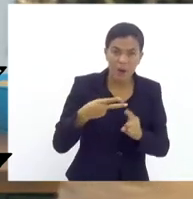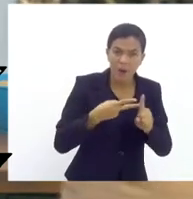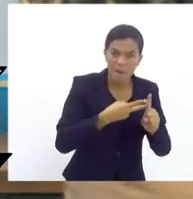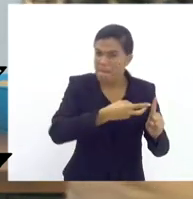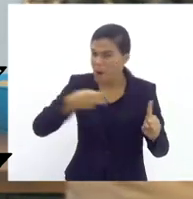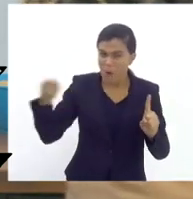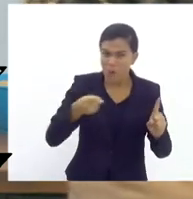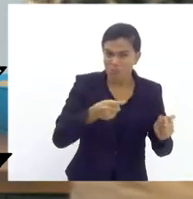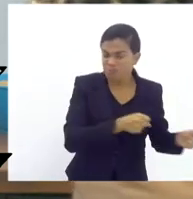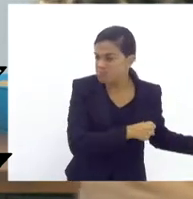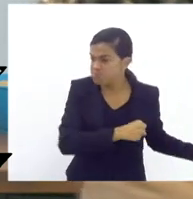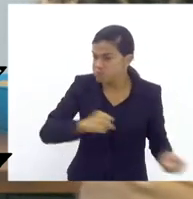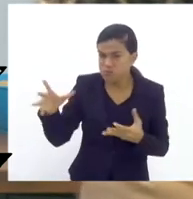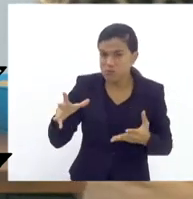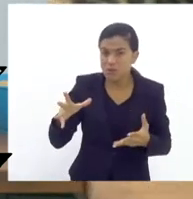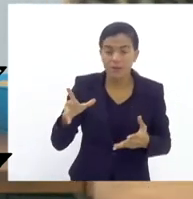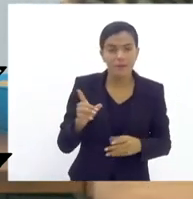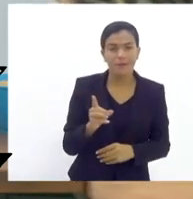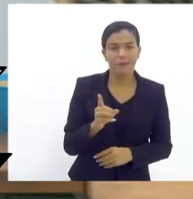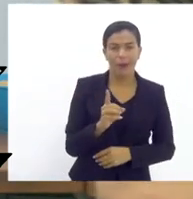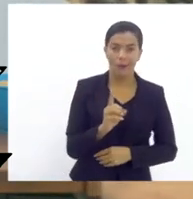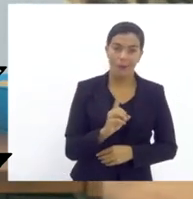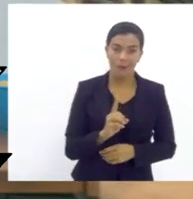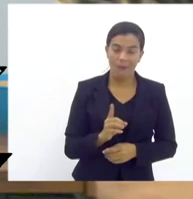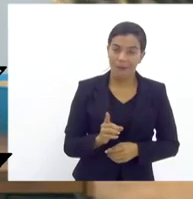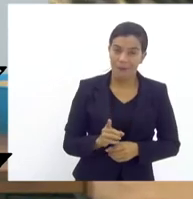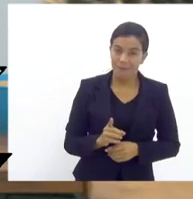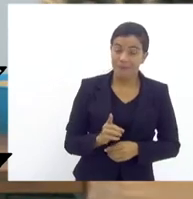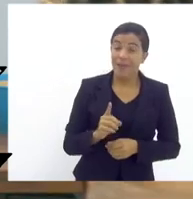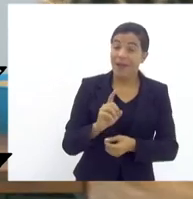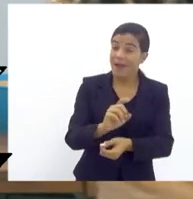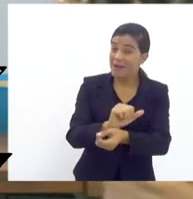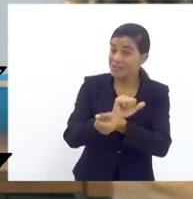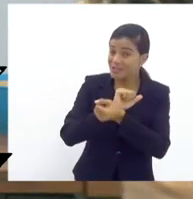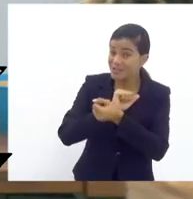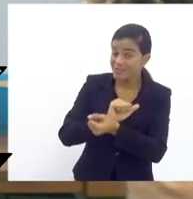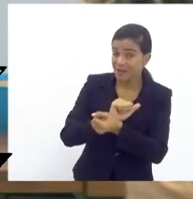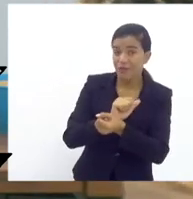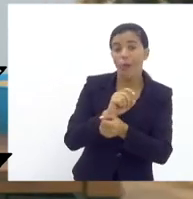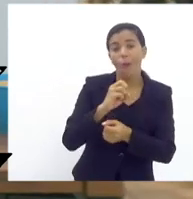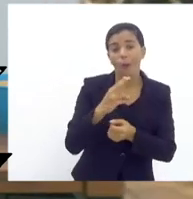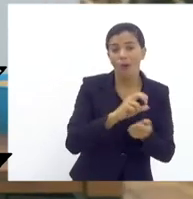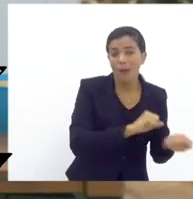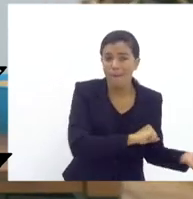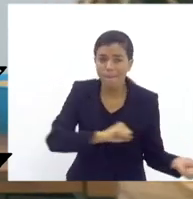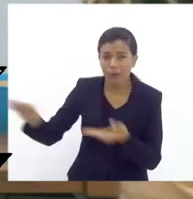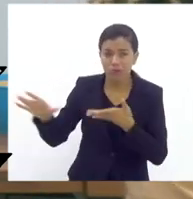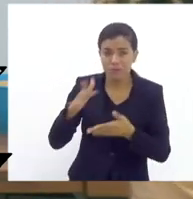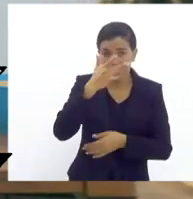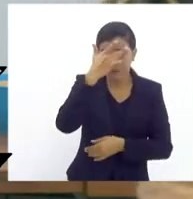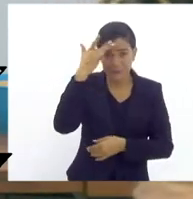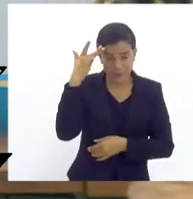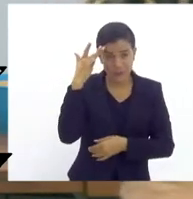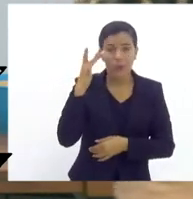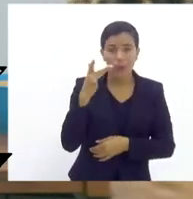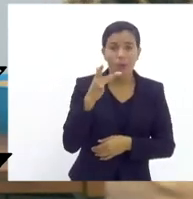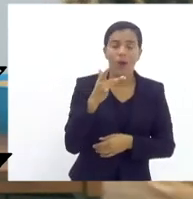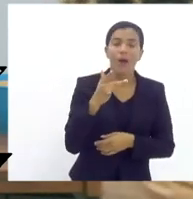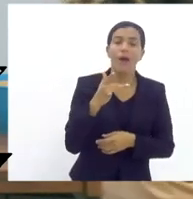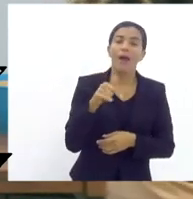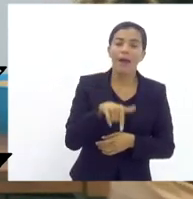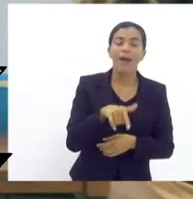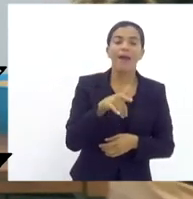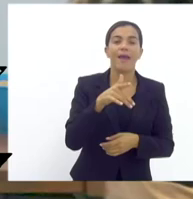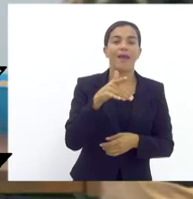coloca no carro não a escravidão o tráfico de pessoas também são esses que